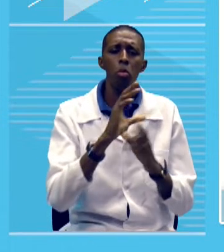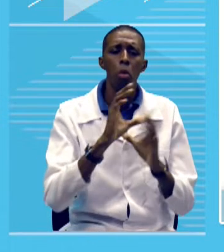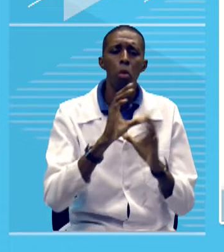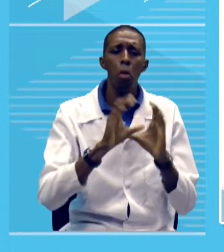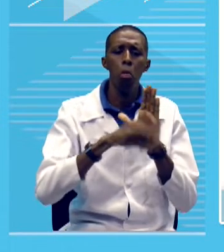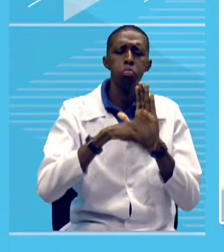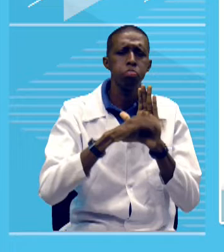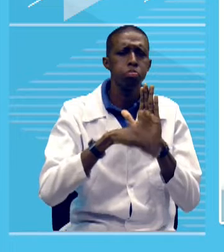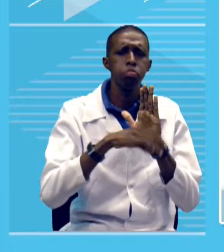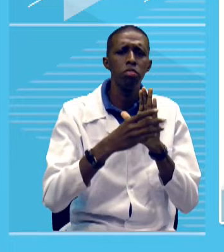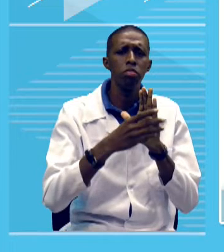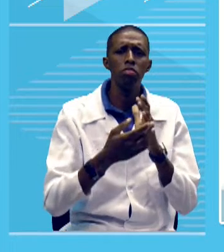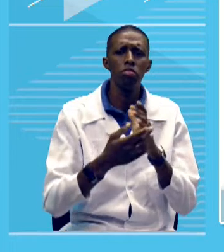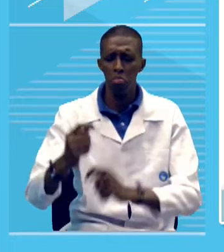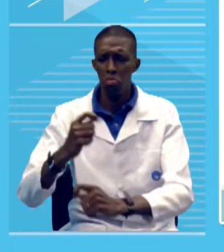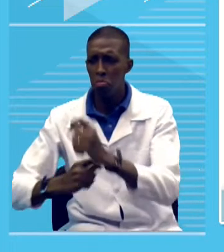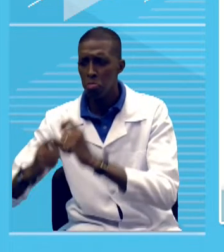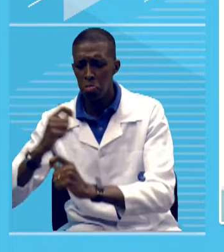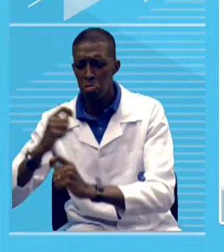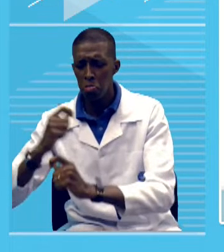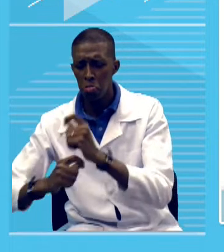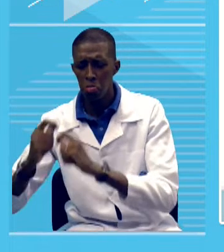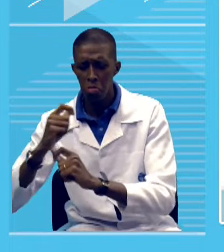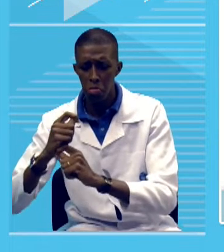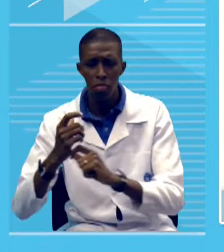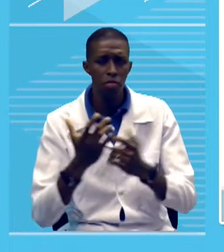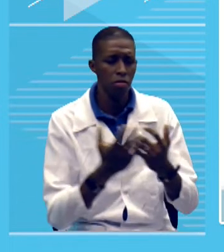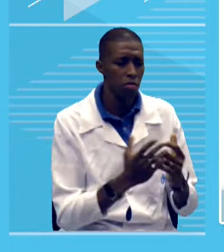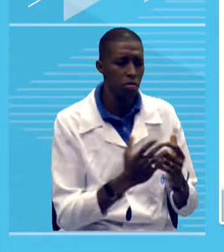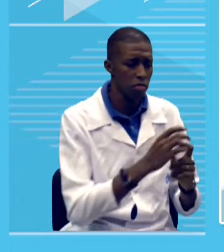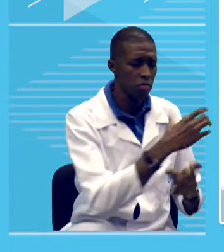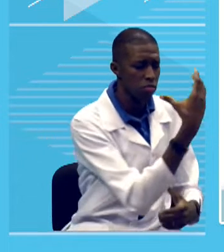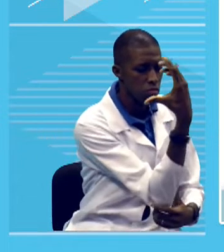e quem desenvolvesse conceito de economia verde